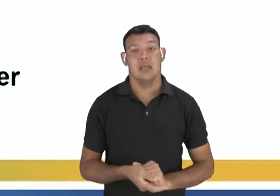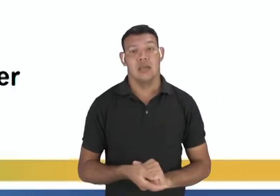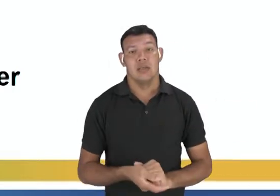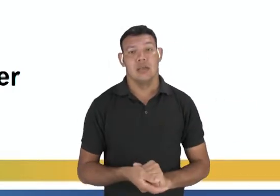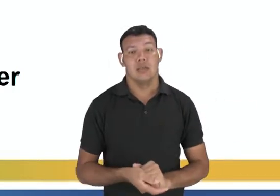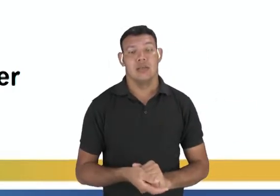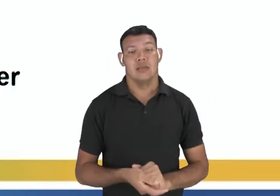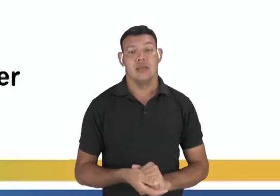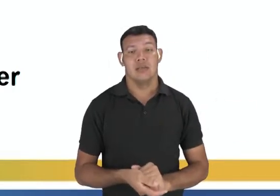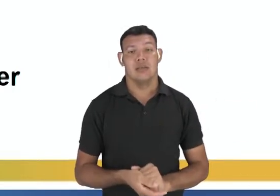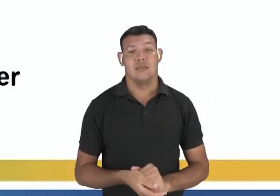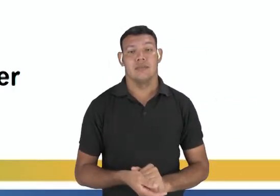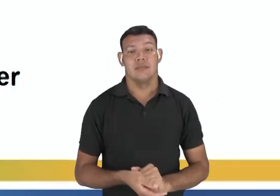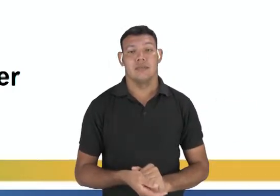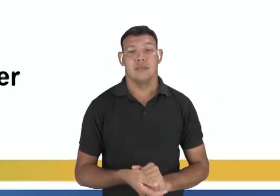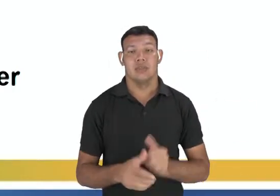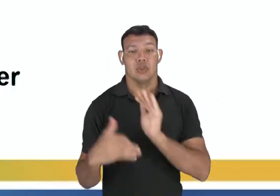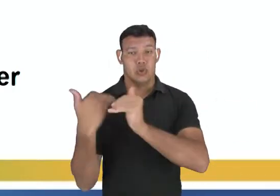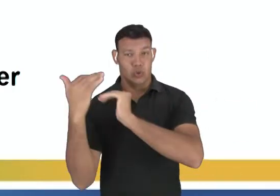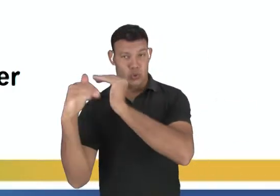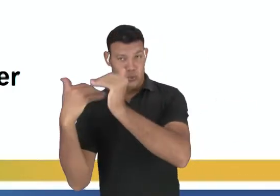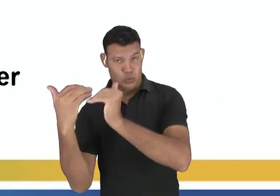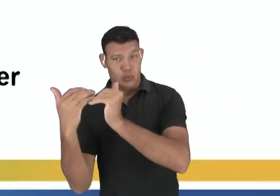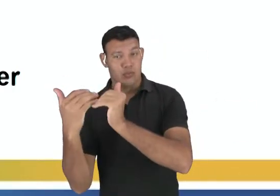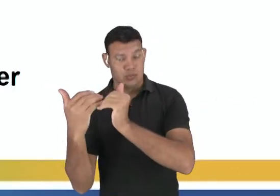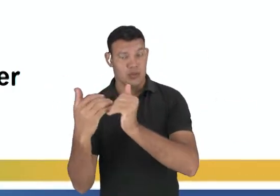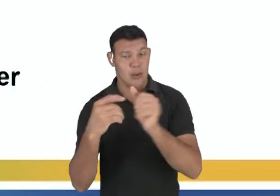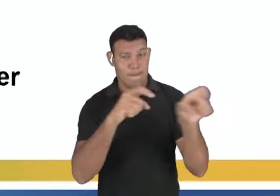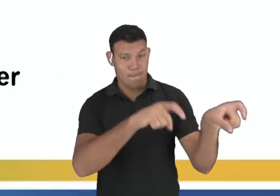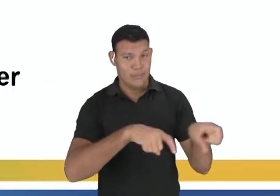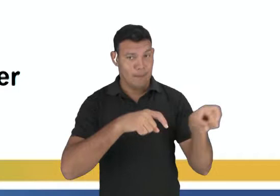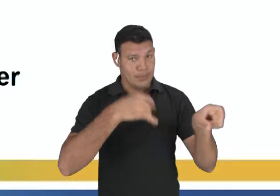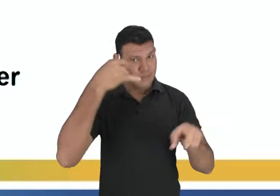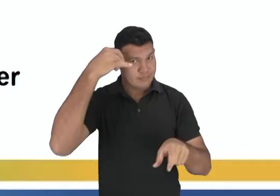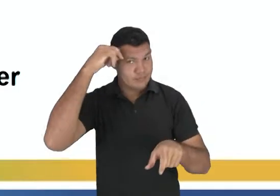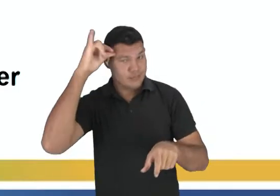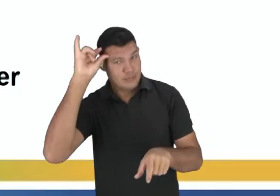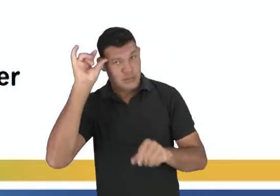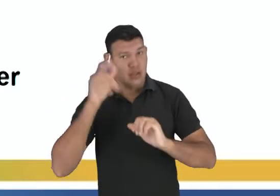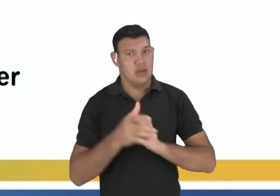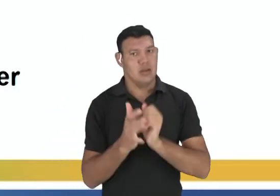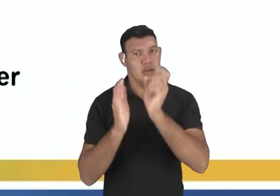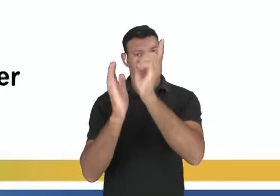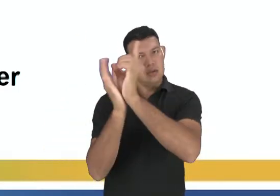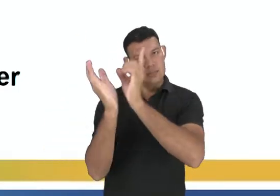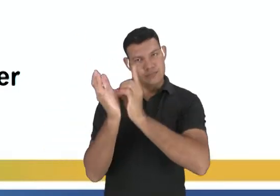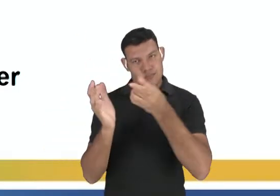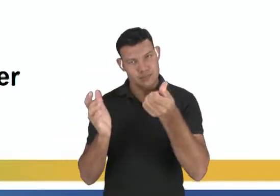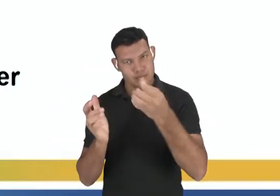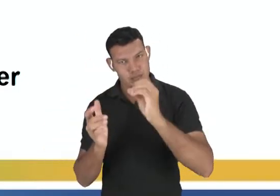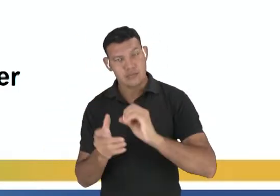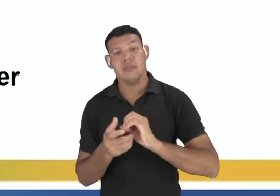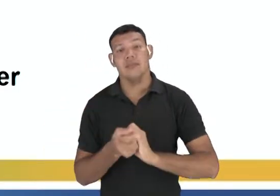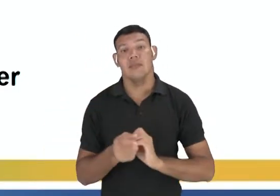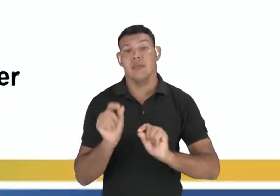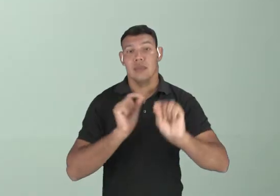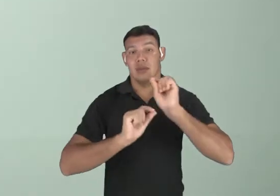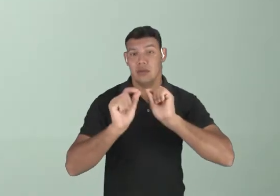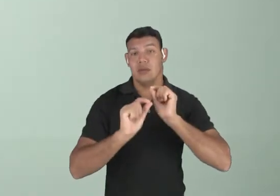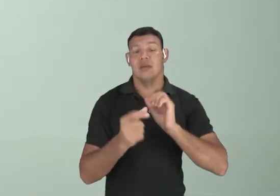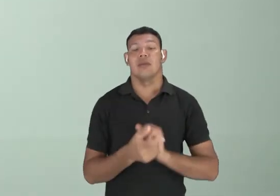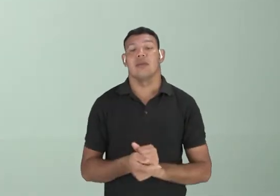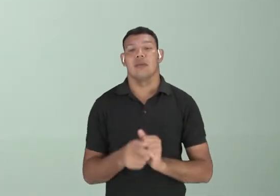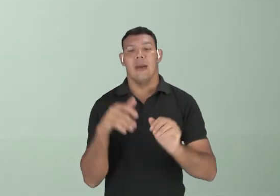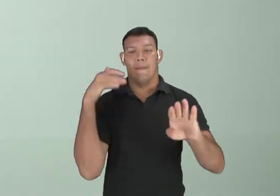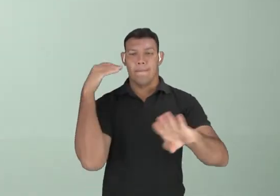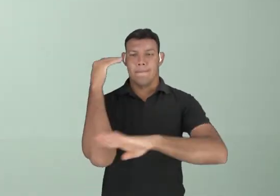fazer desmatamento, e nesses tempos aí, década de 60 em diante, o procedimento mais usual eram